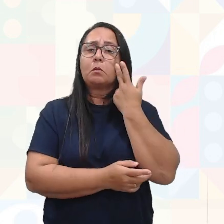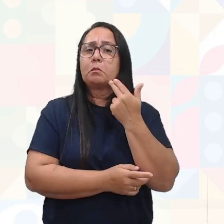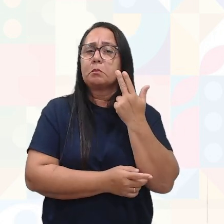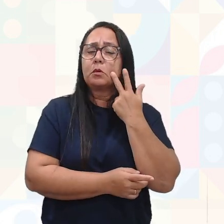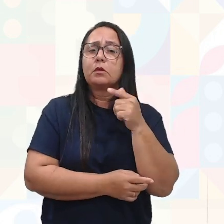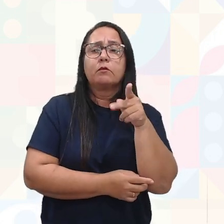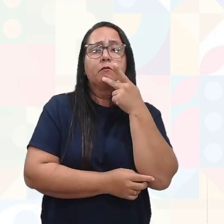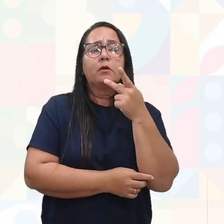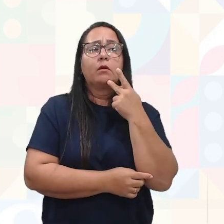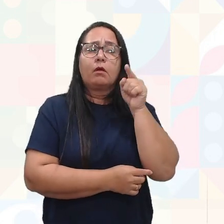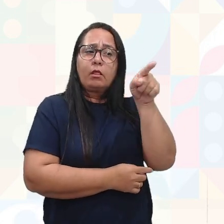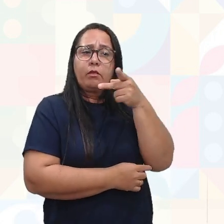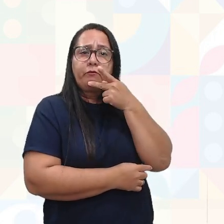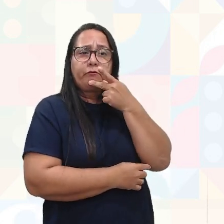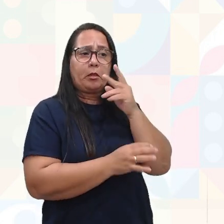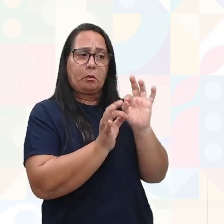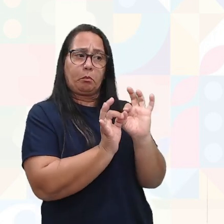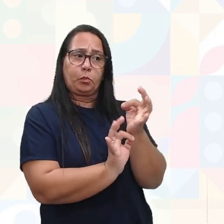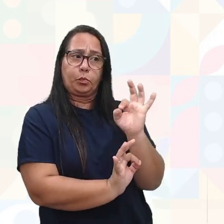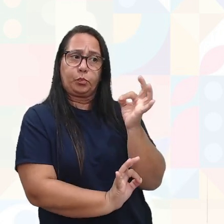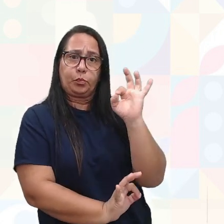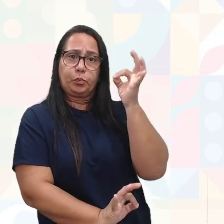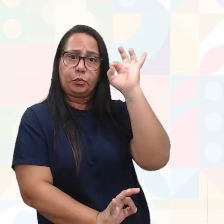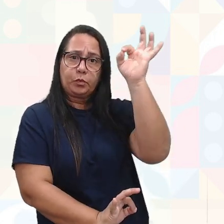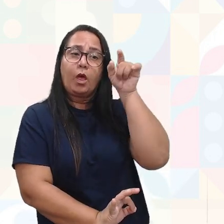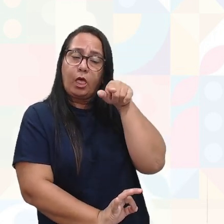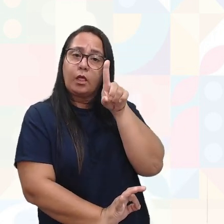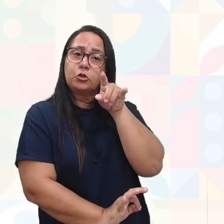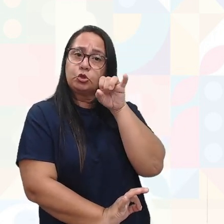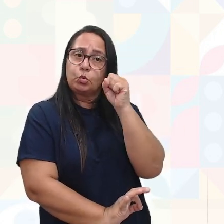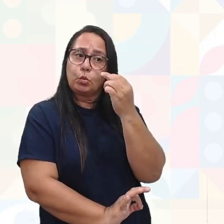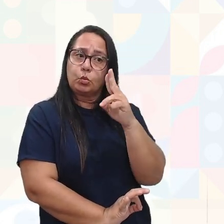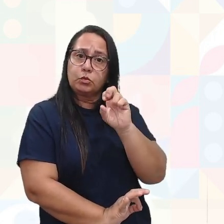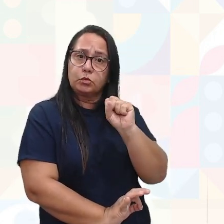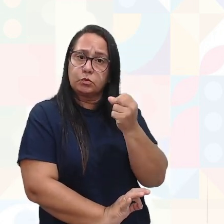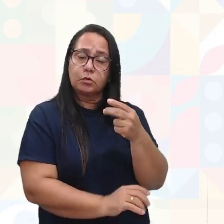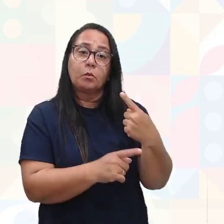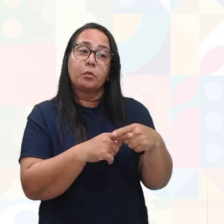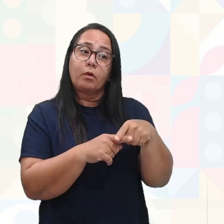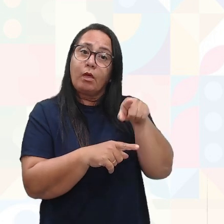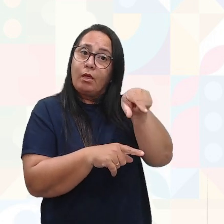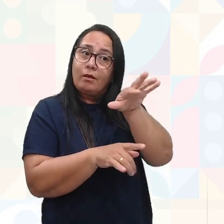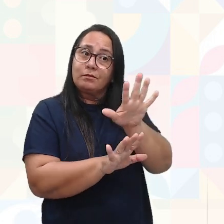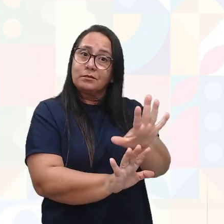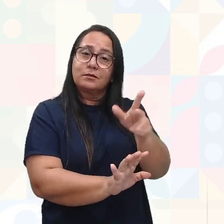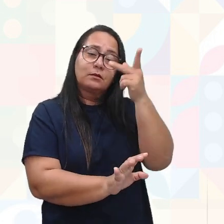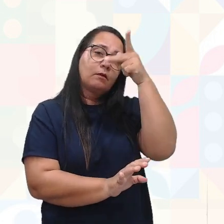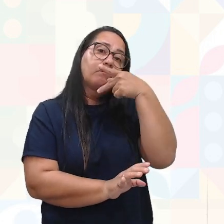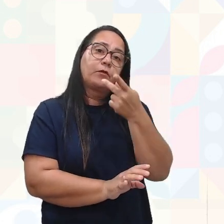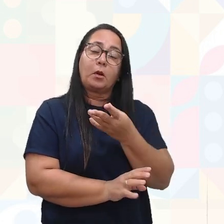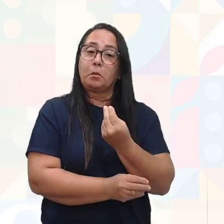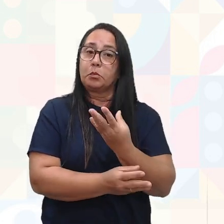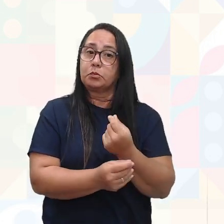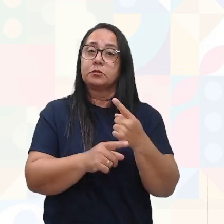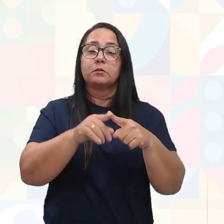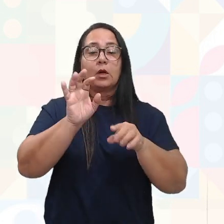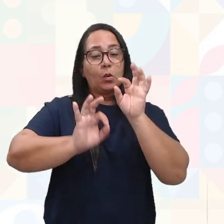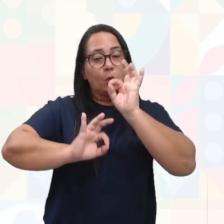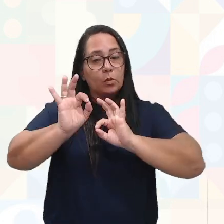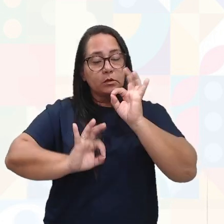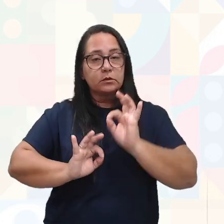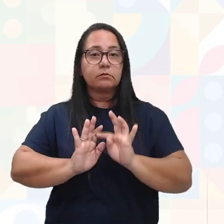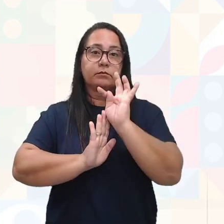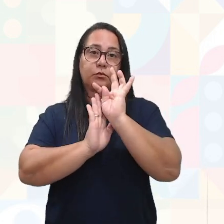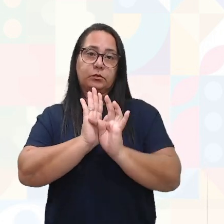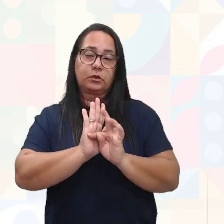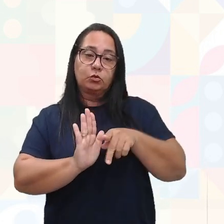assim, fulano fala muito, fulano gosta de dar discurso. É porque é exatamente como a pessoa faz a organização do texto